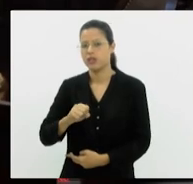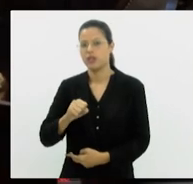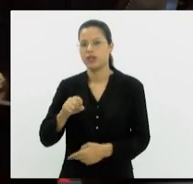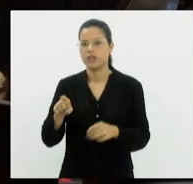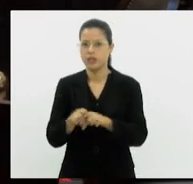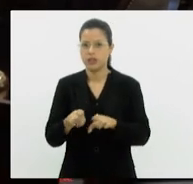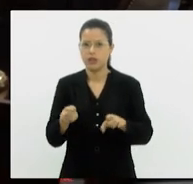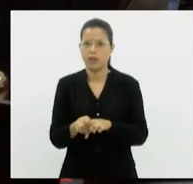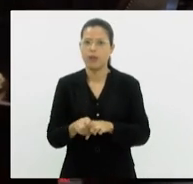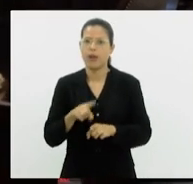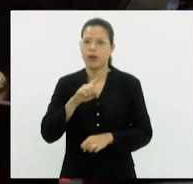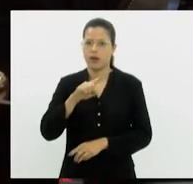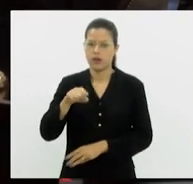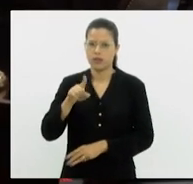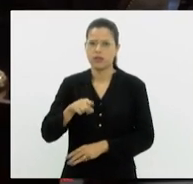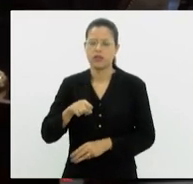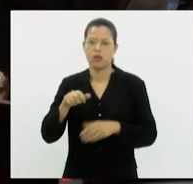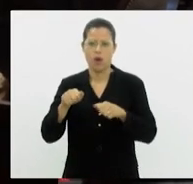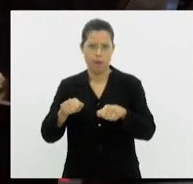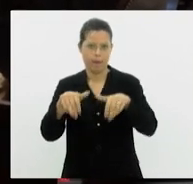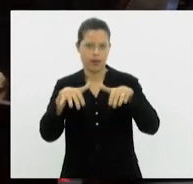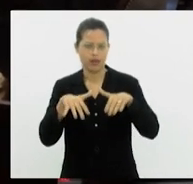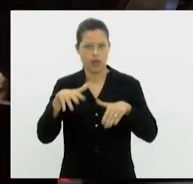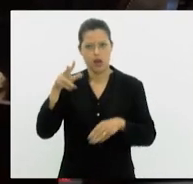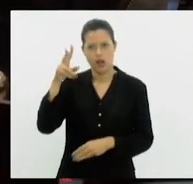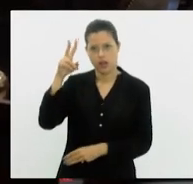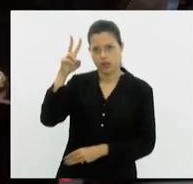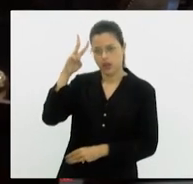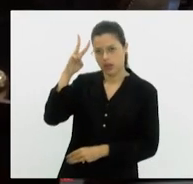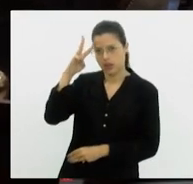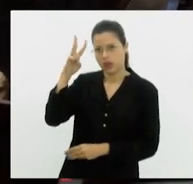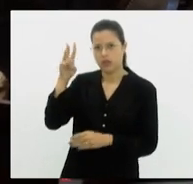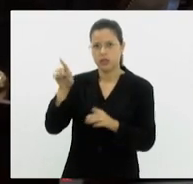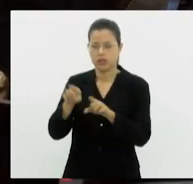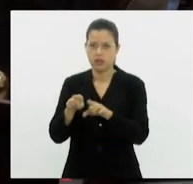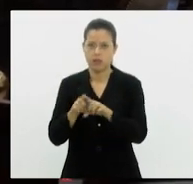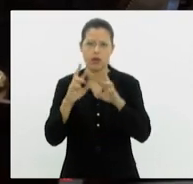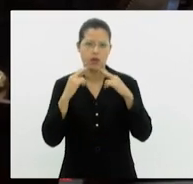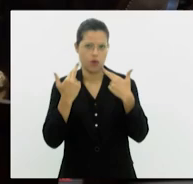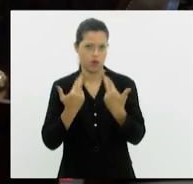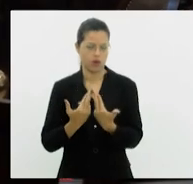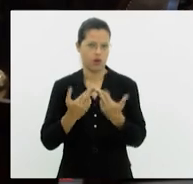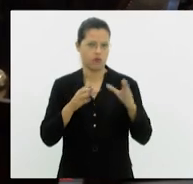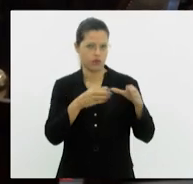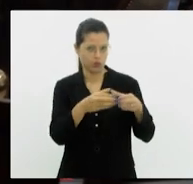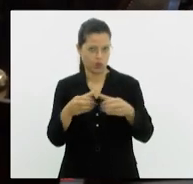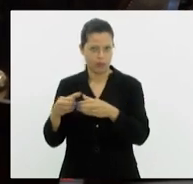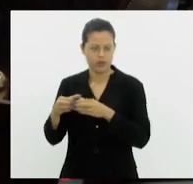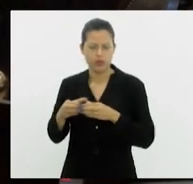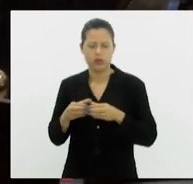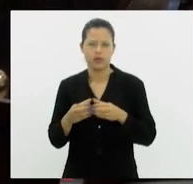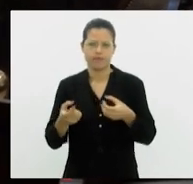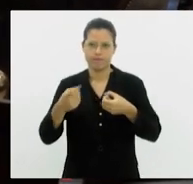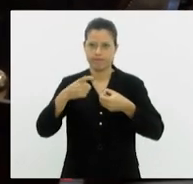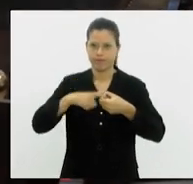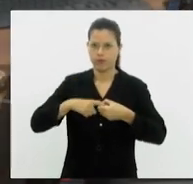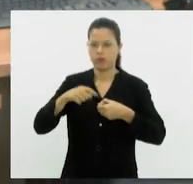suspendeu a sessão plenária desta terça-feira, além das reuniões das comissões. Voltamos com você no estúdio,